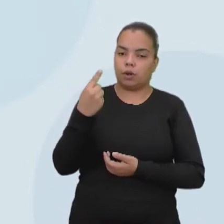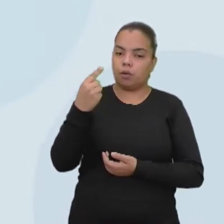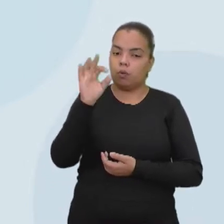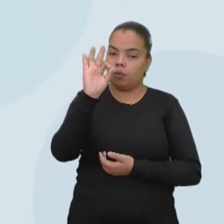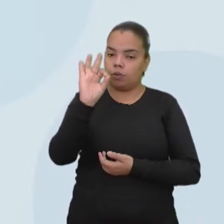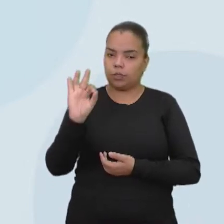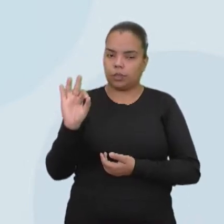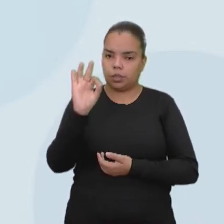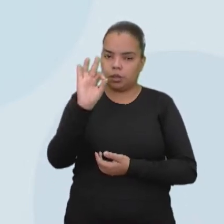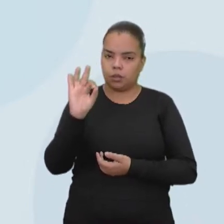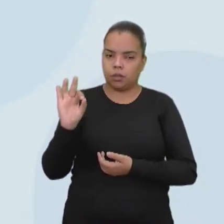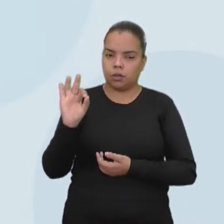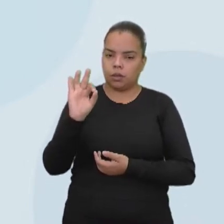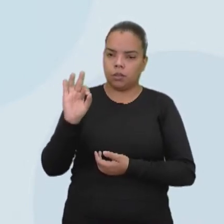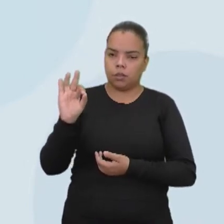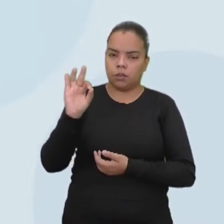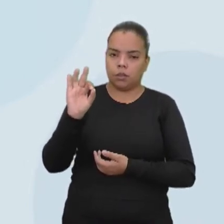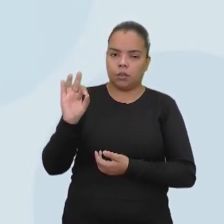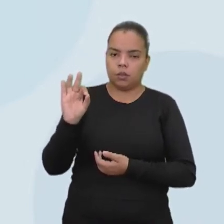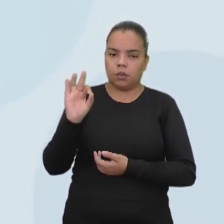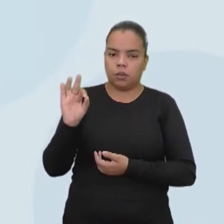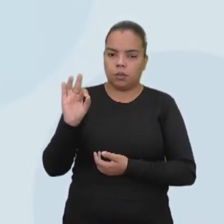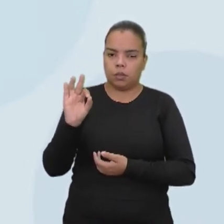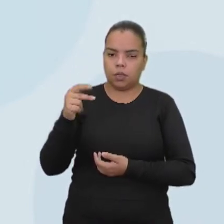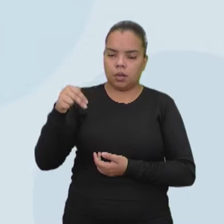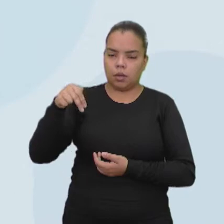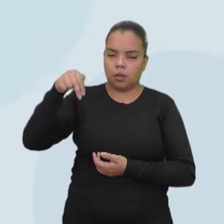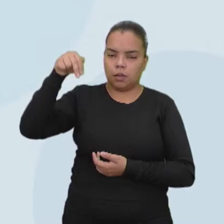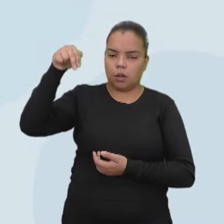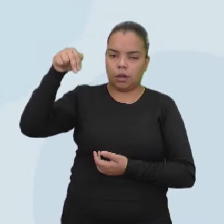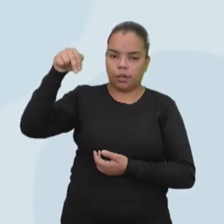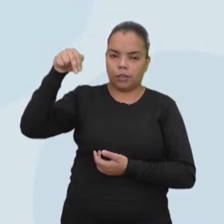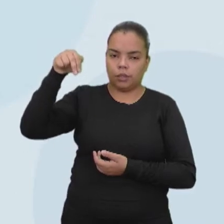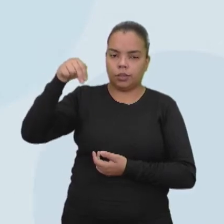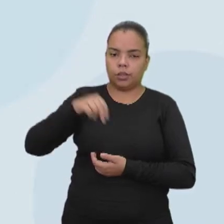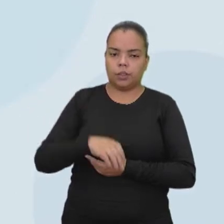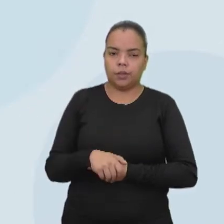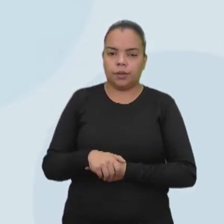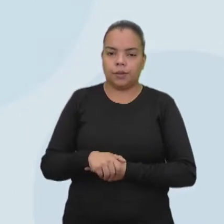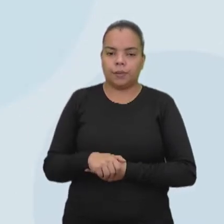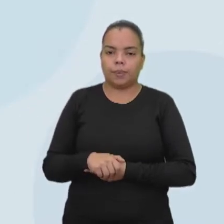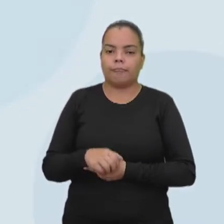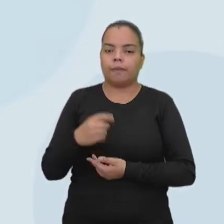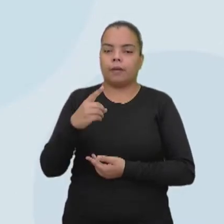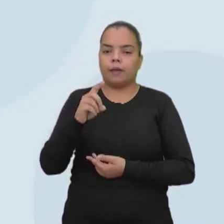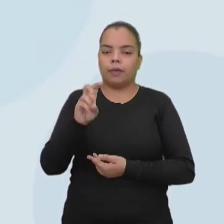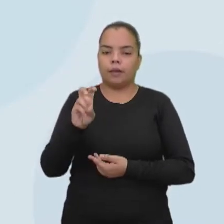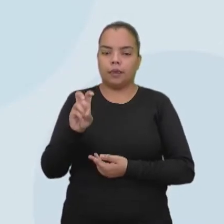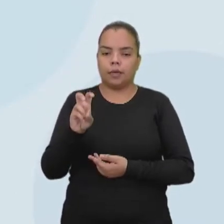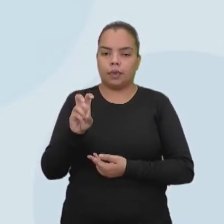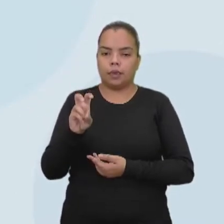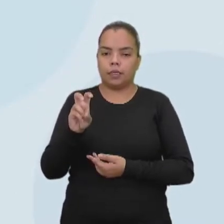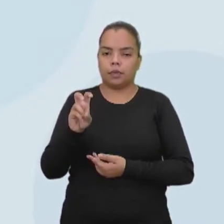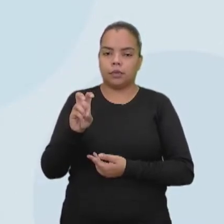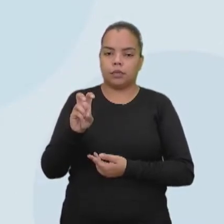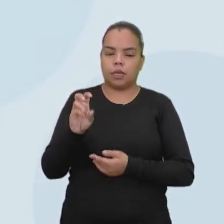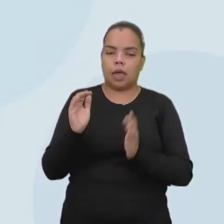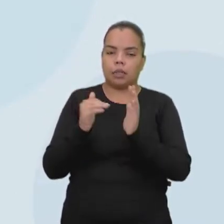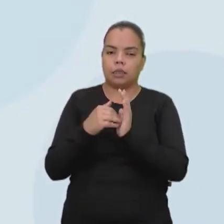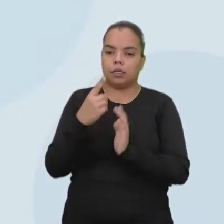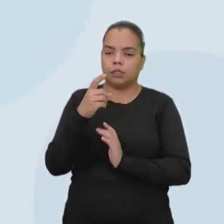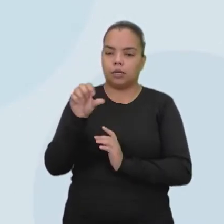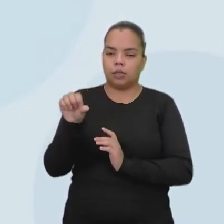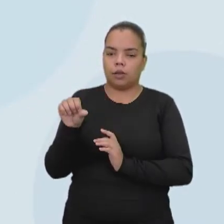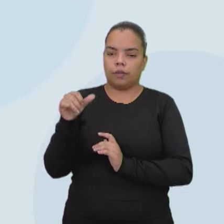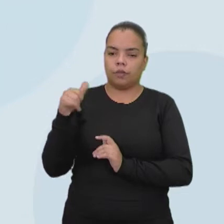85,1, né, entre 1.000, né, relacionados a essa 15, né, a 19 anos, tem